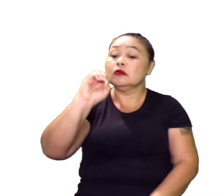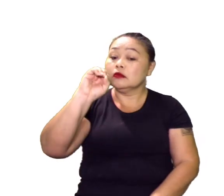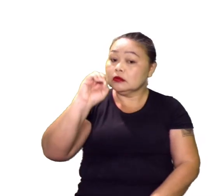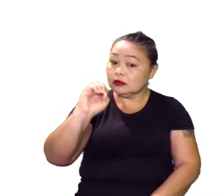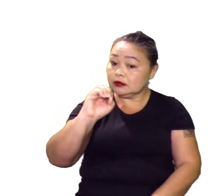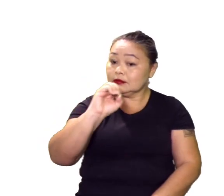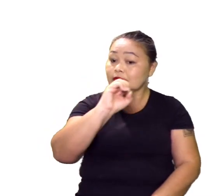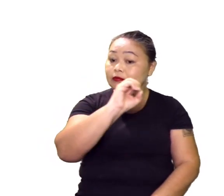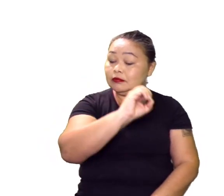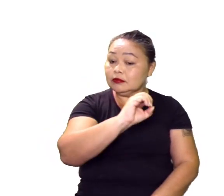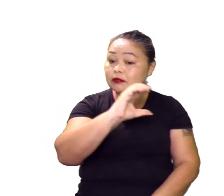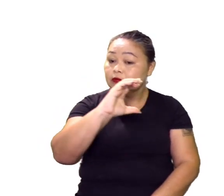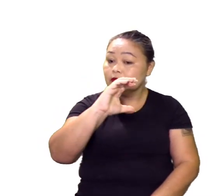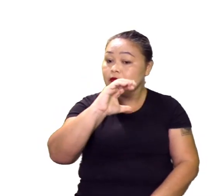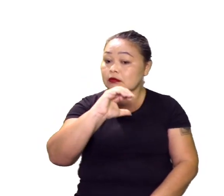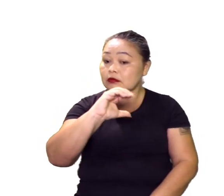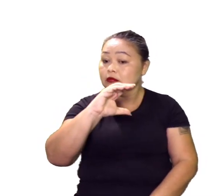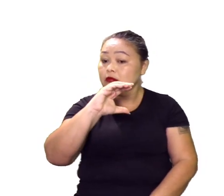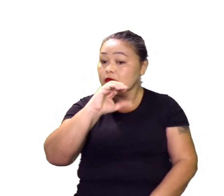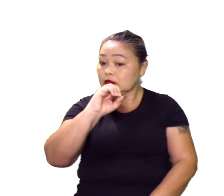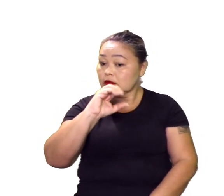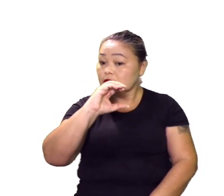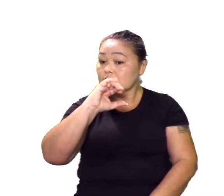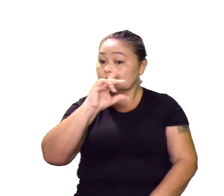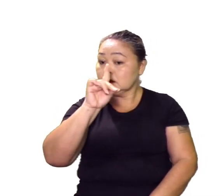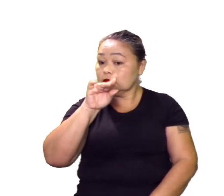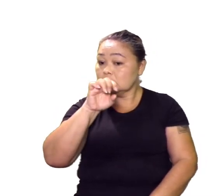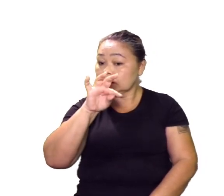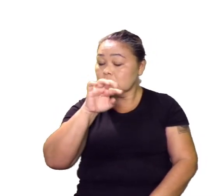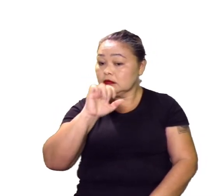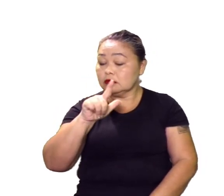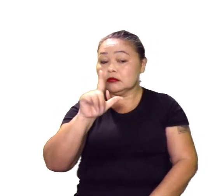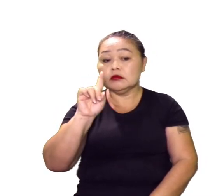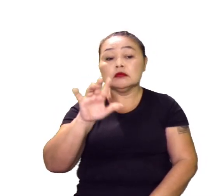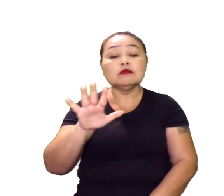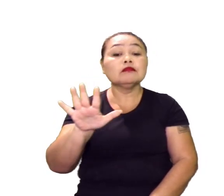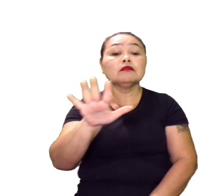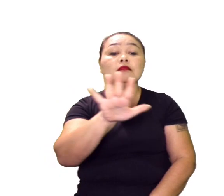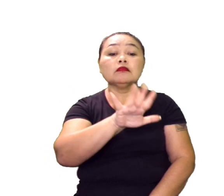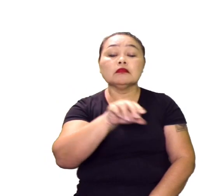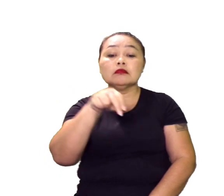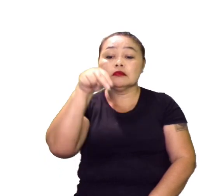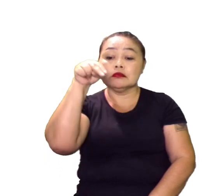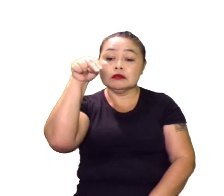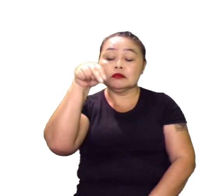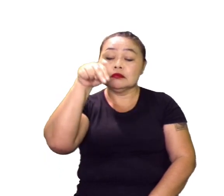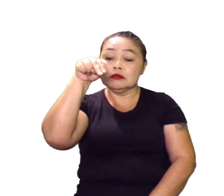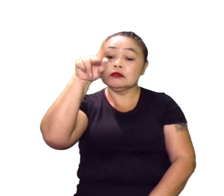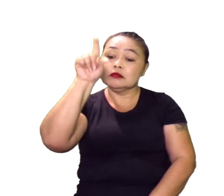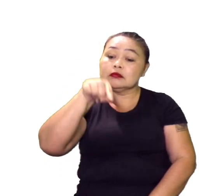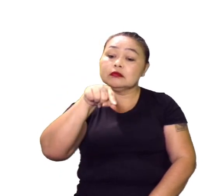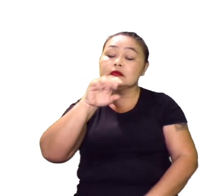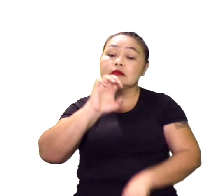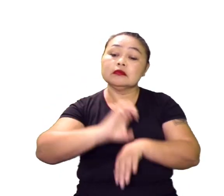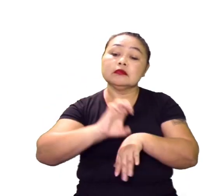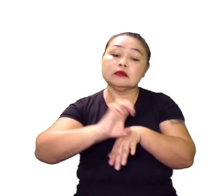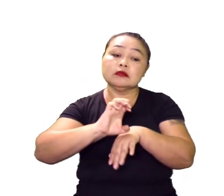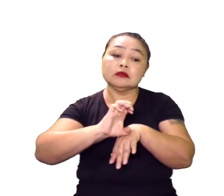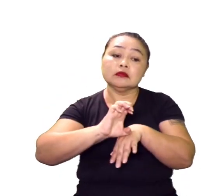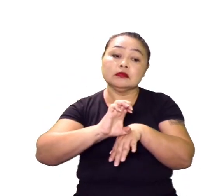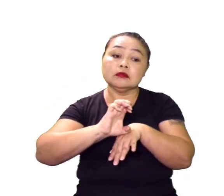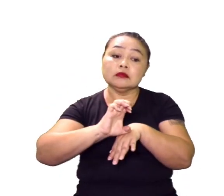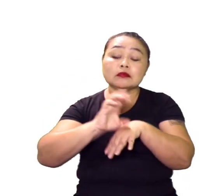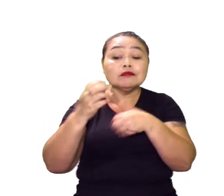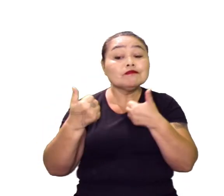Centro-Ocidental, que é um outro tipo de relevo na nossa classificação. Ela ocupa aqui a região norte, né, do estado de Rondônia, ou seja, está